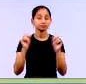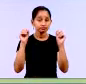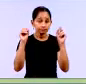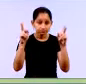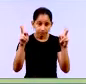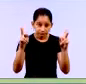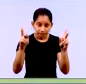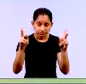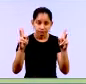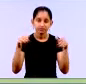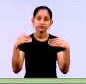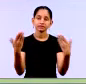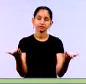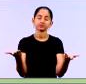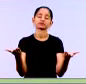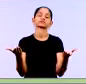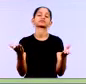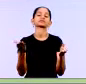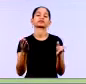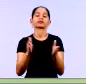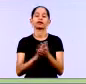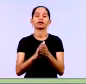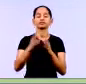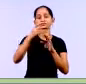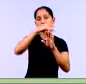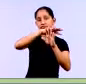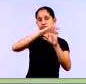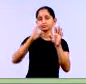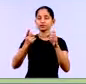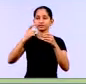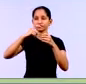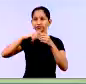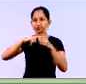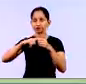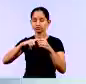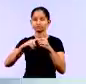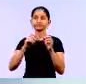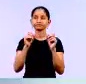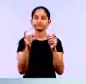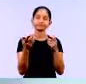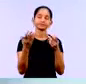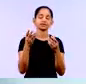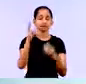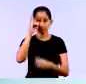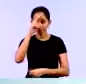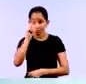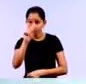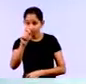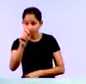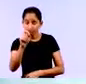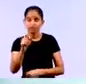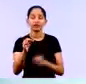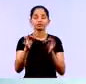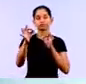Ok? Então, volta aqui para mim. Então, lembrando, orçamento de